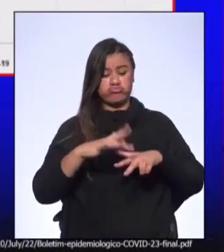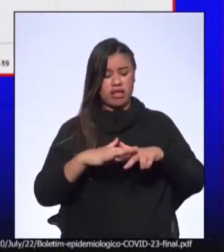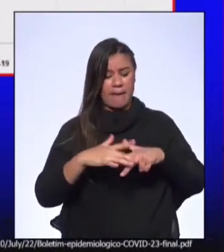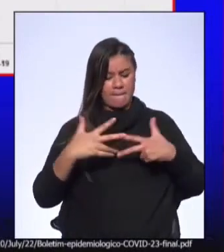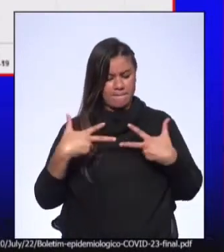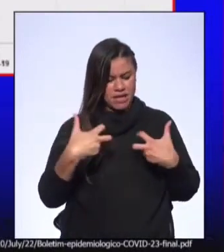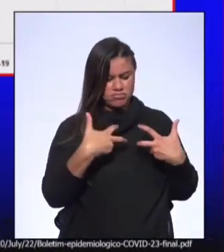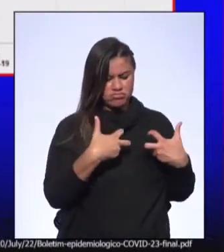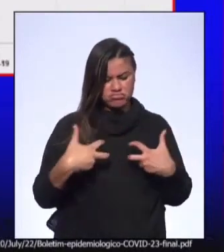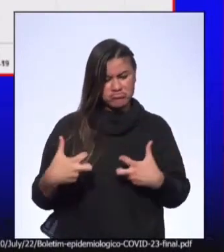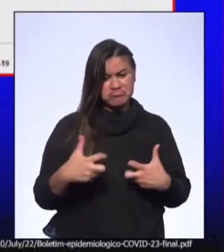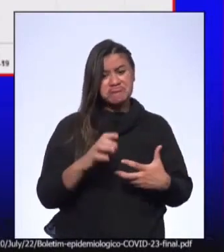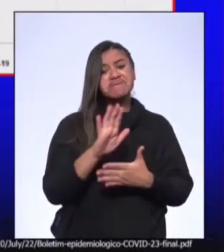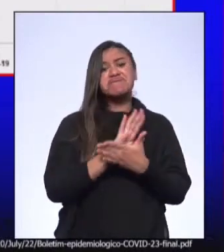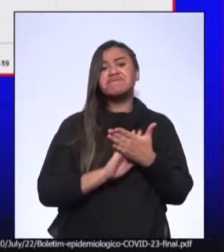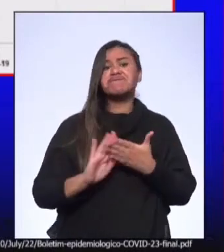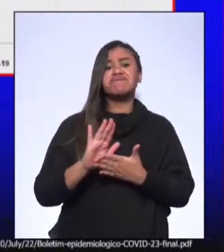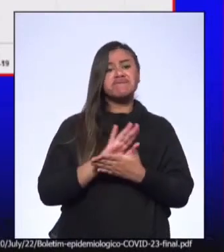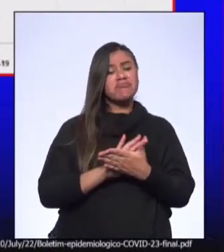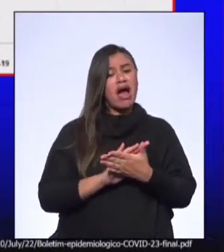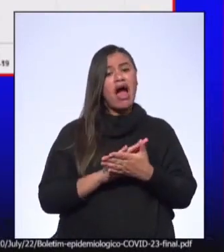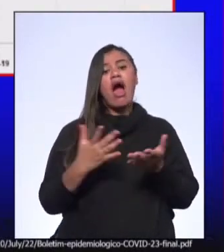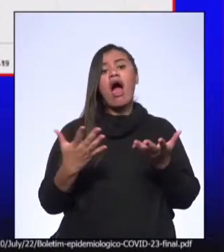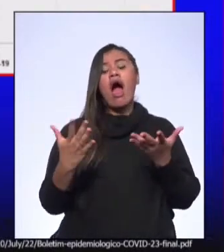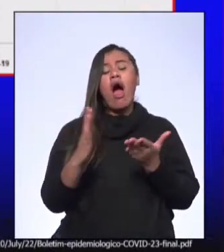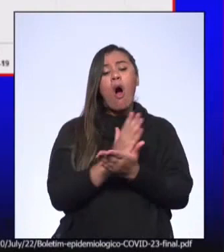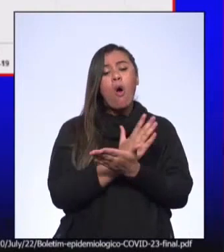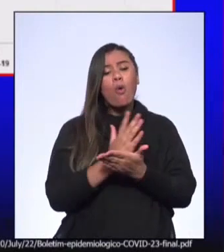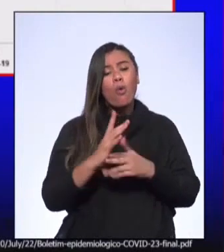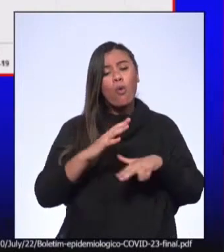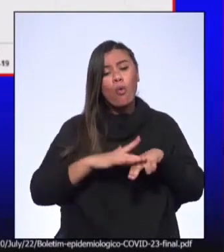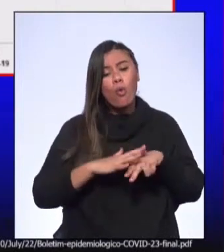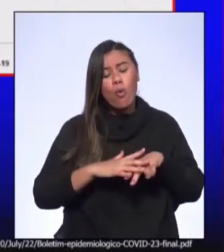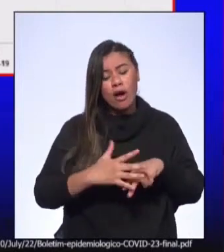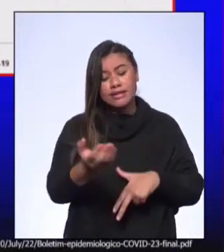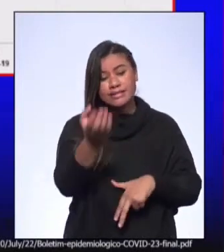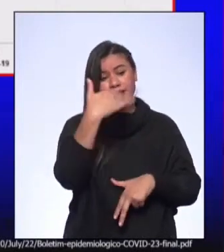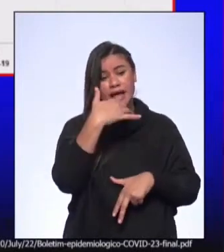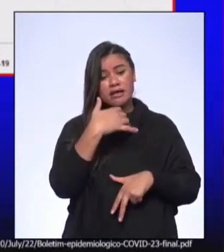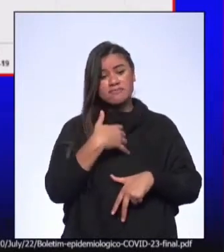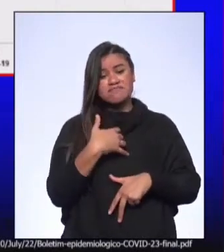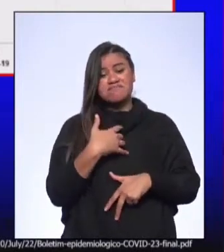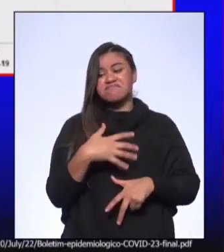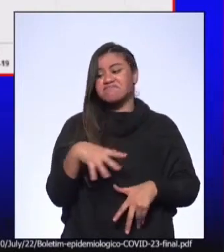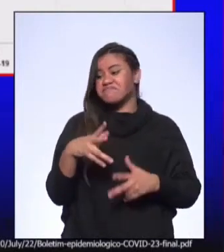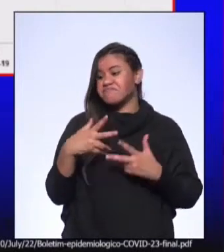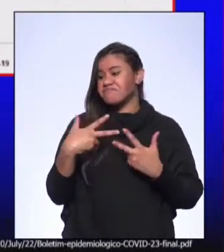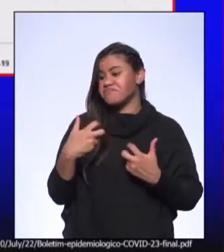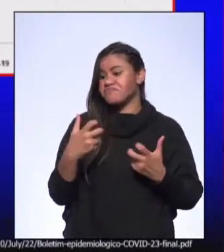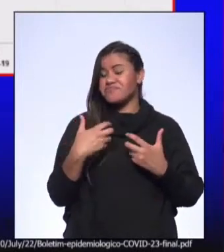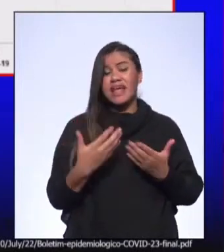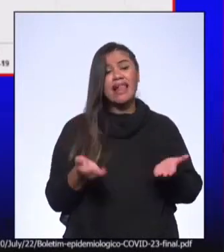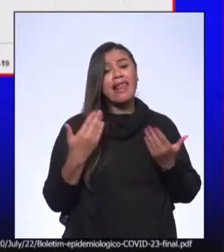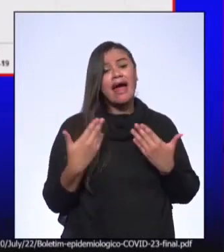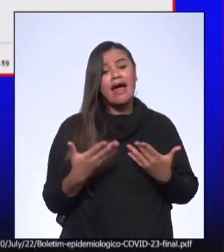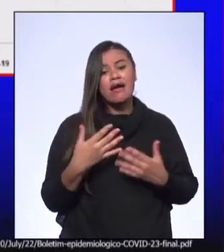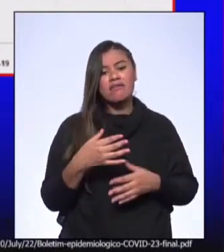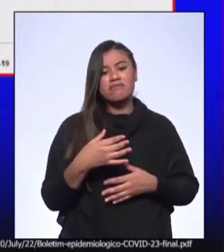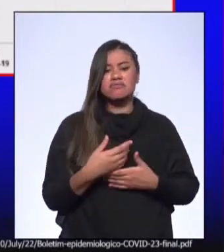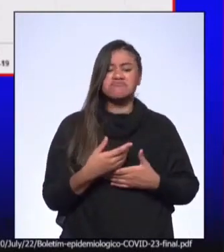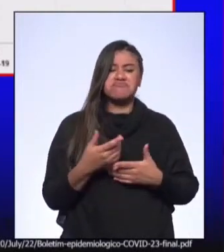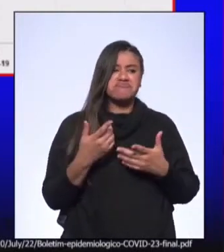há muitos casos que têm sintomas tão leves que impedem o indivíduo, vamos dizer, de ter a sua doença